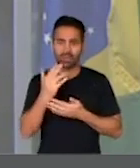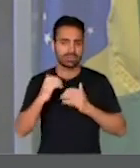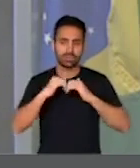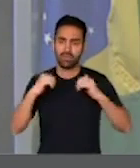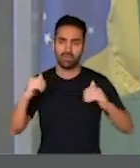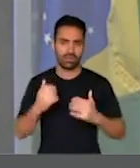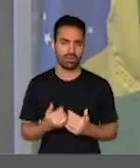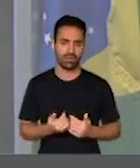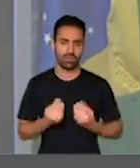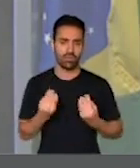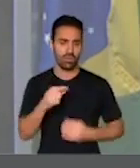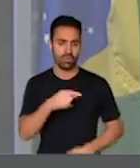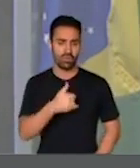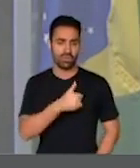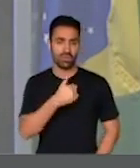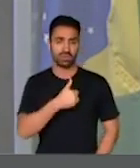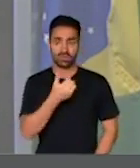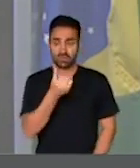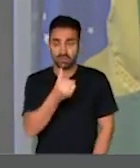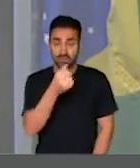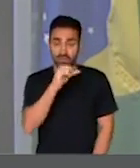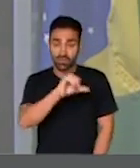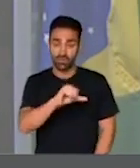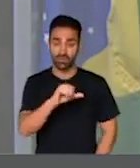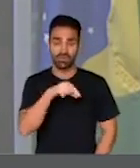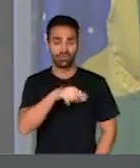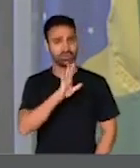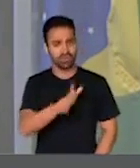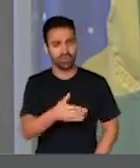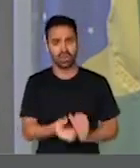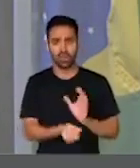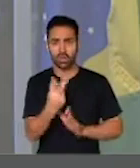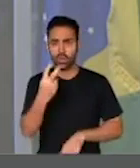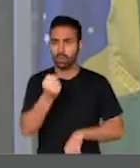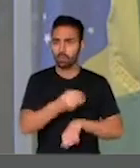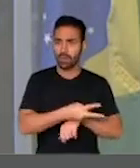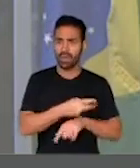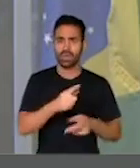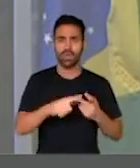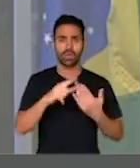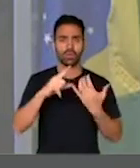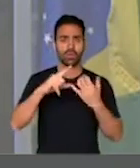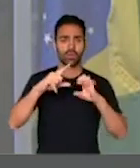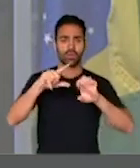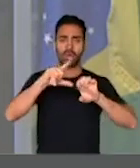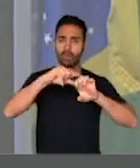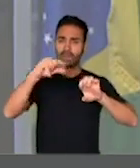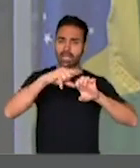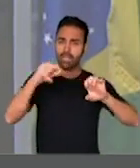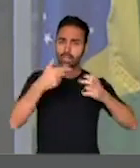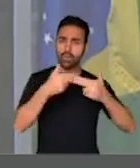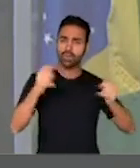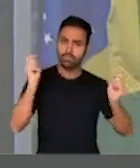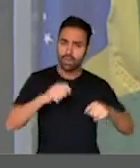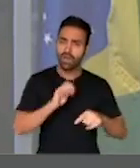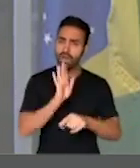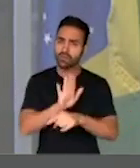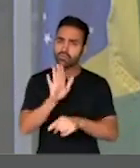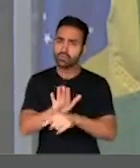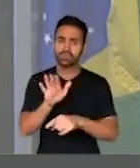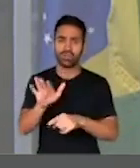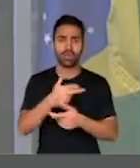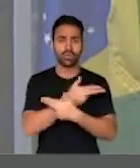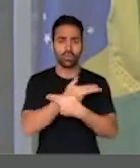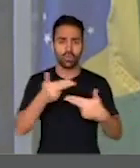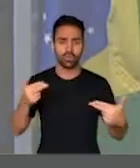de 69 anos que está disposto, que já foi empreendedor, que construiu, que gerou emprego, está ali para ajudar a nação e para deixar um